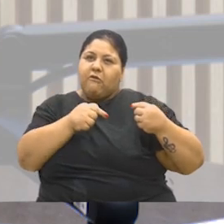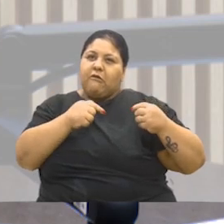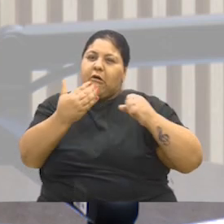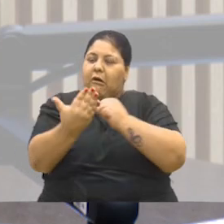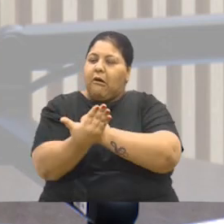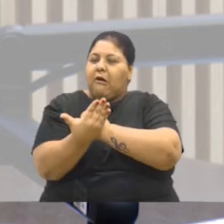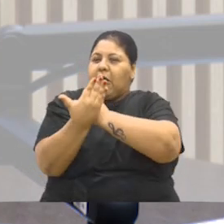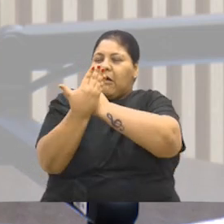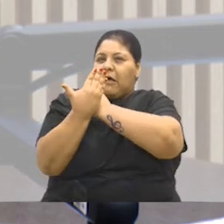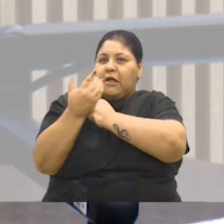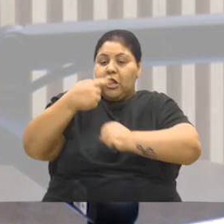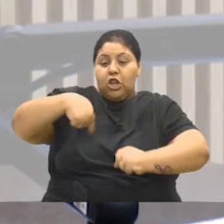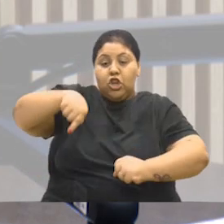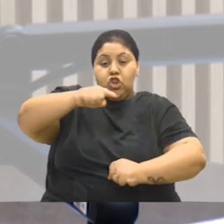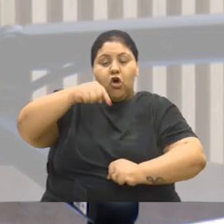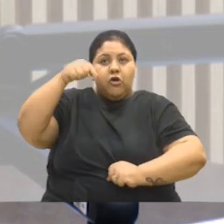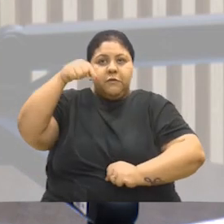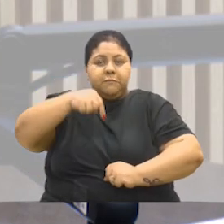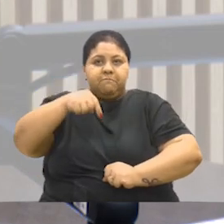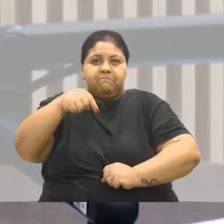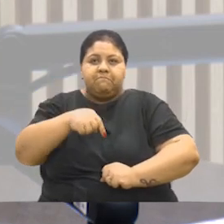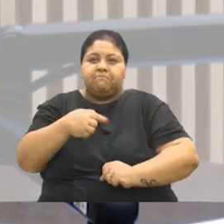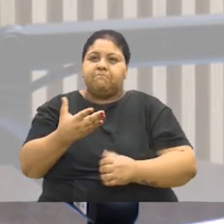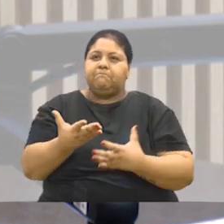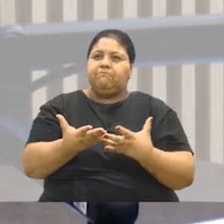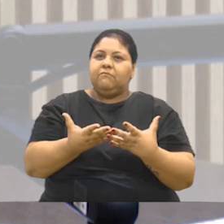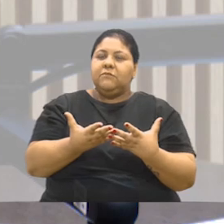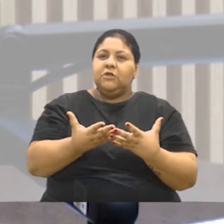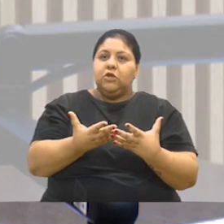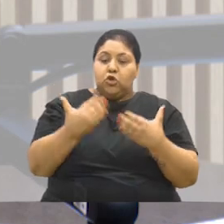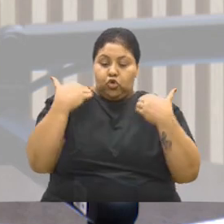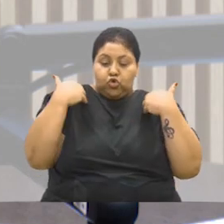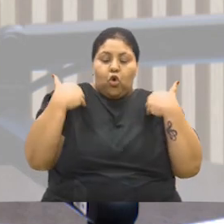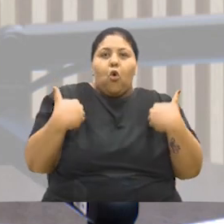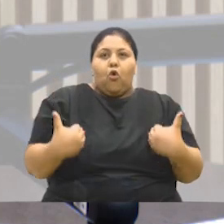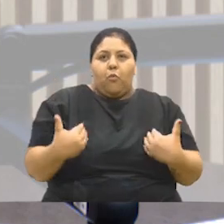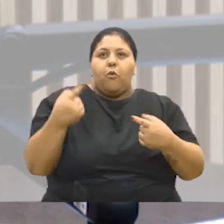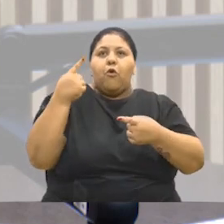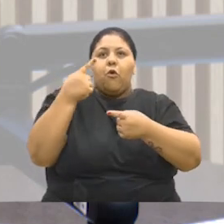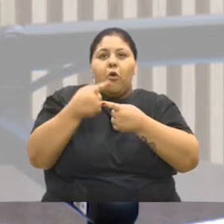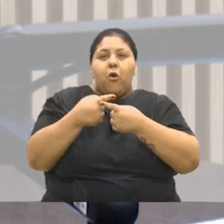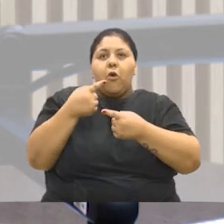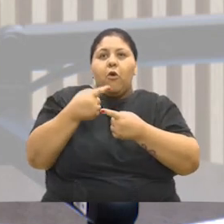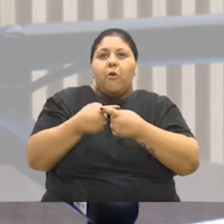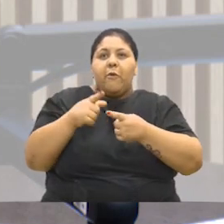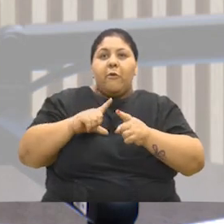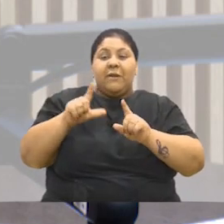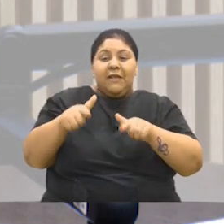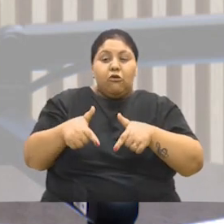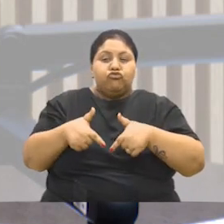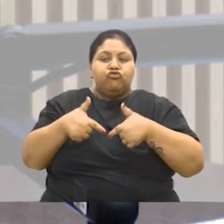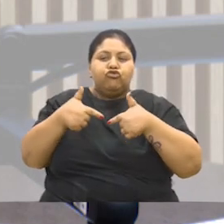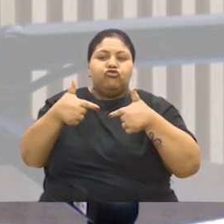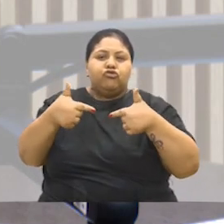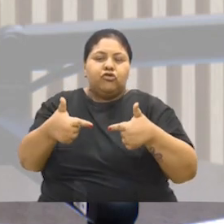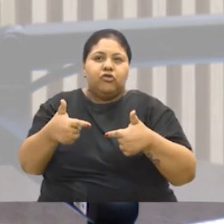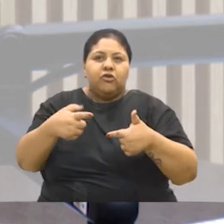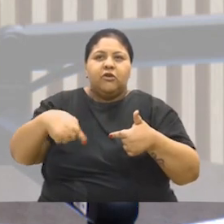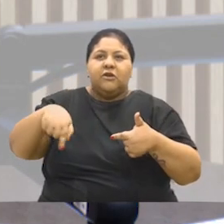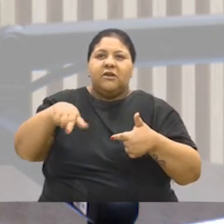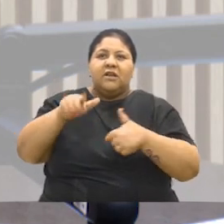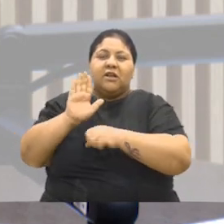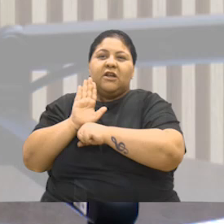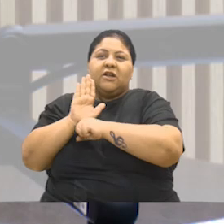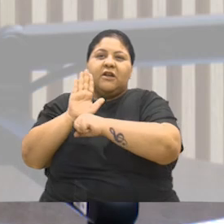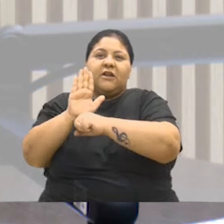aqui no nosso corpo físico, porque eles agem de uma forma em que ajudam a equilibrar muito o